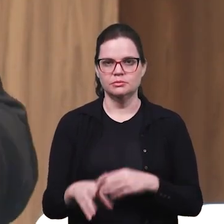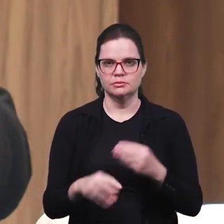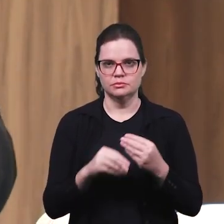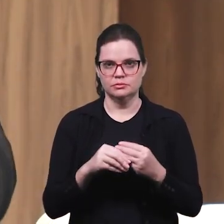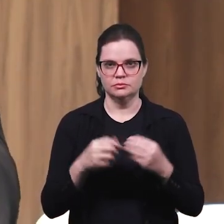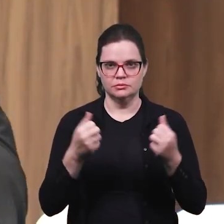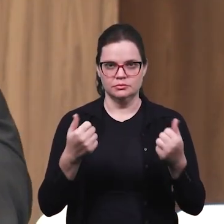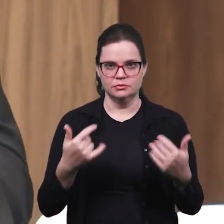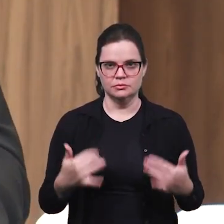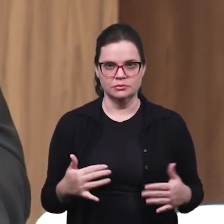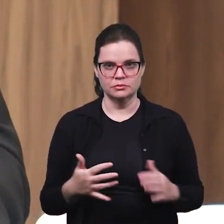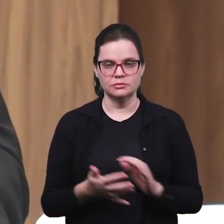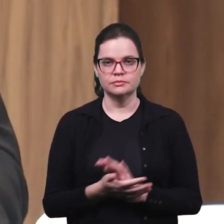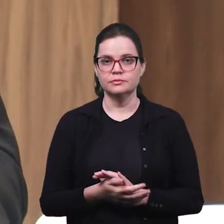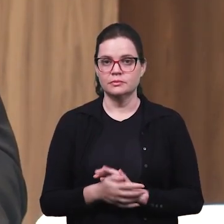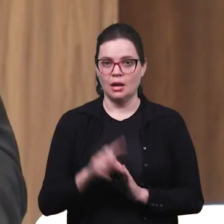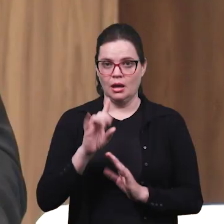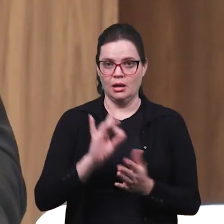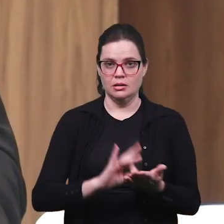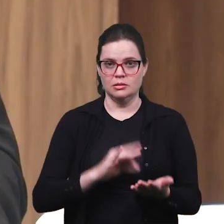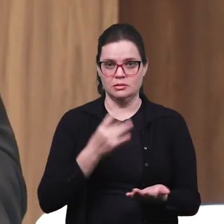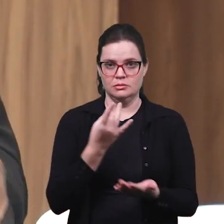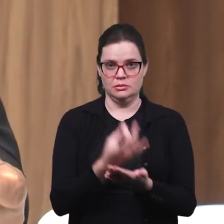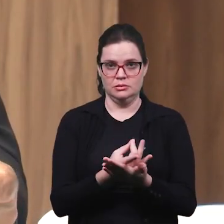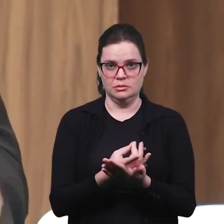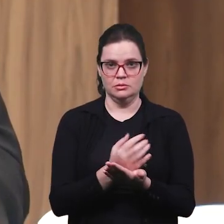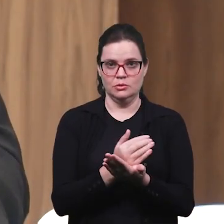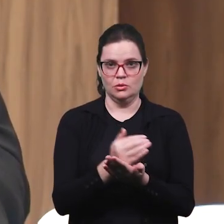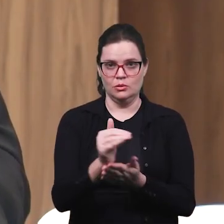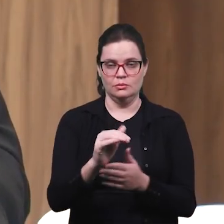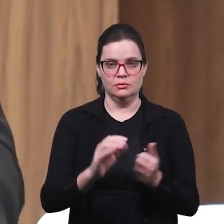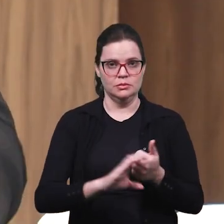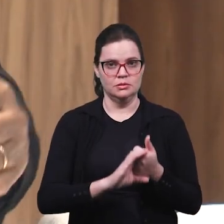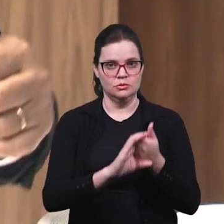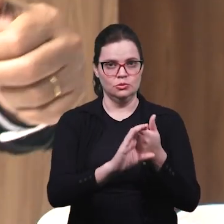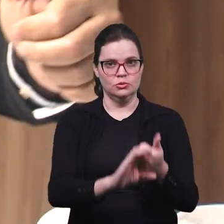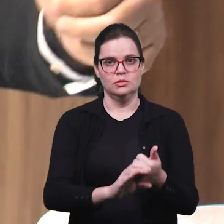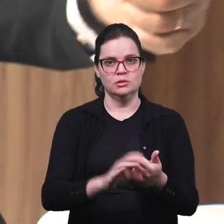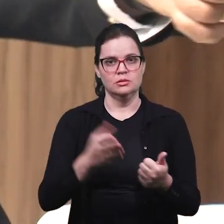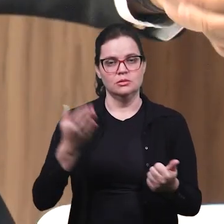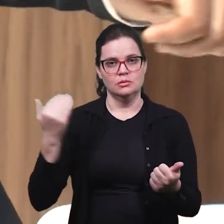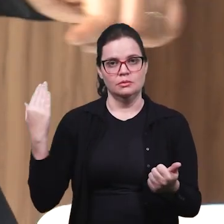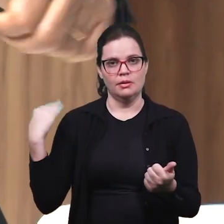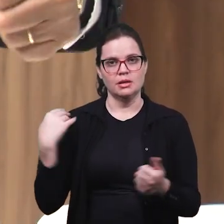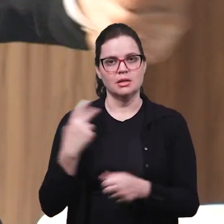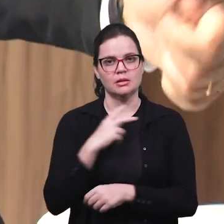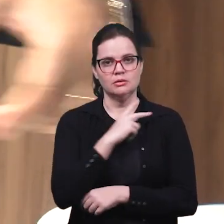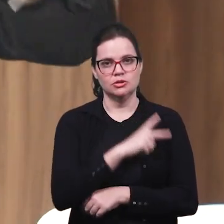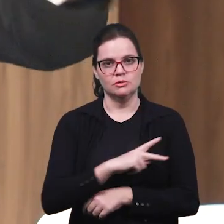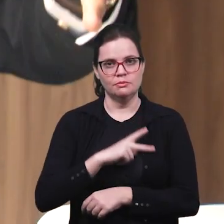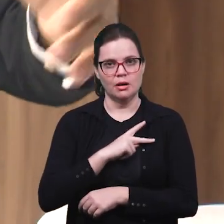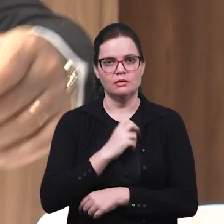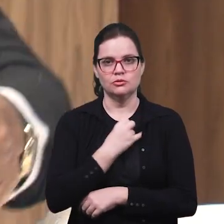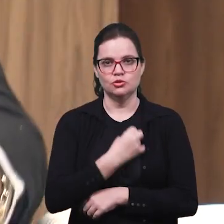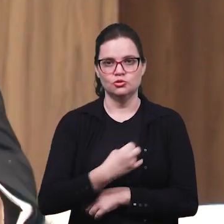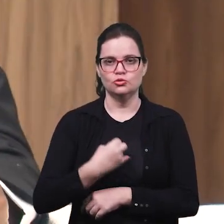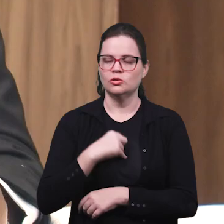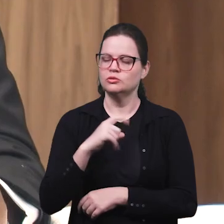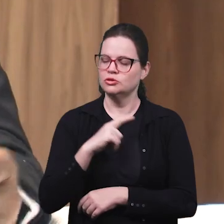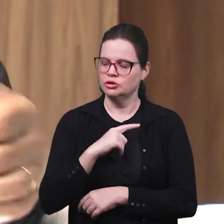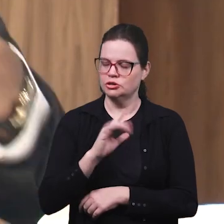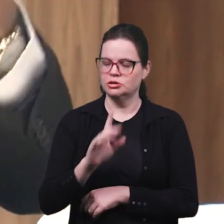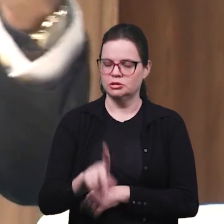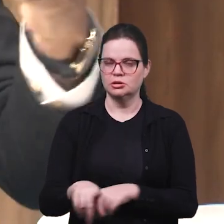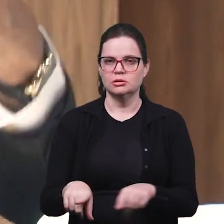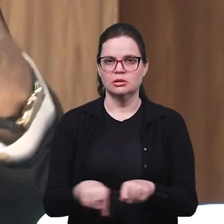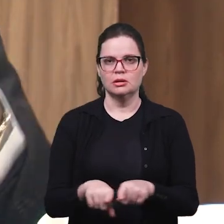Então, essas heresias do início do cristianismo, já no tempo de Paulo, de João, já tinha isso lá.